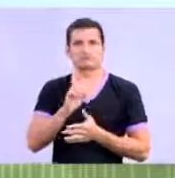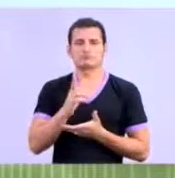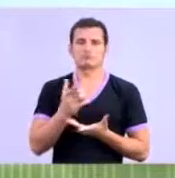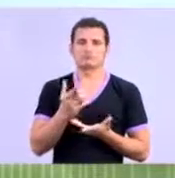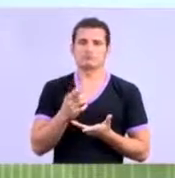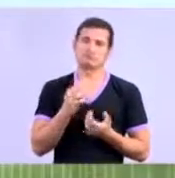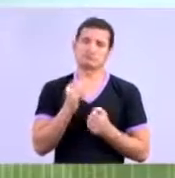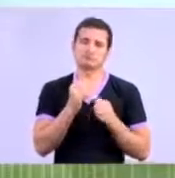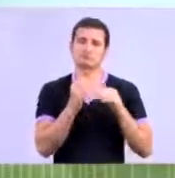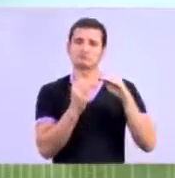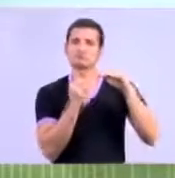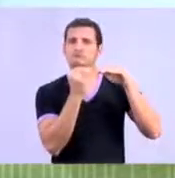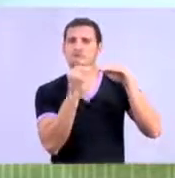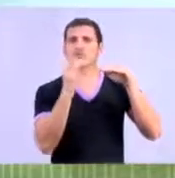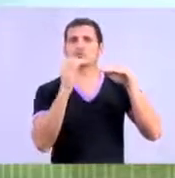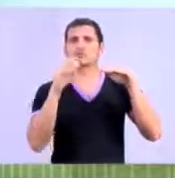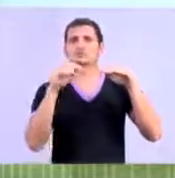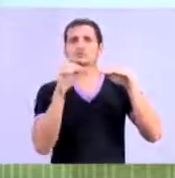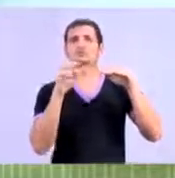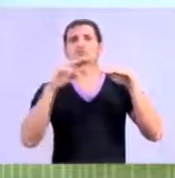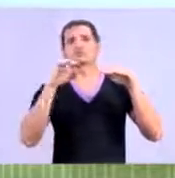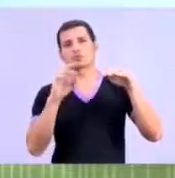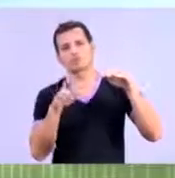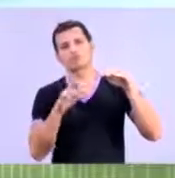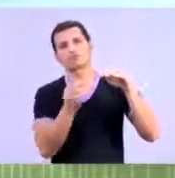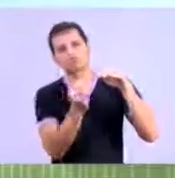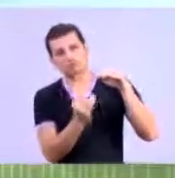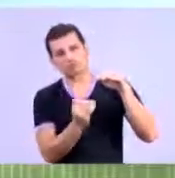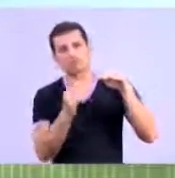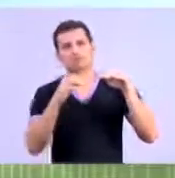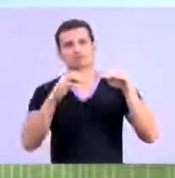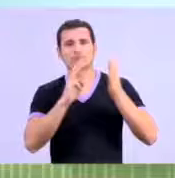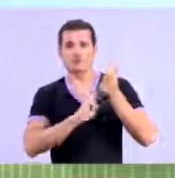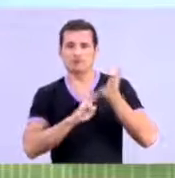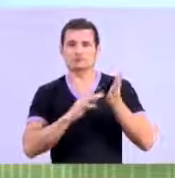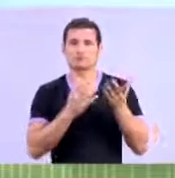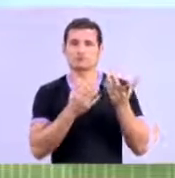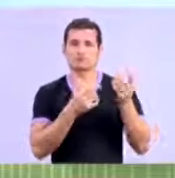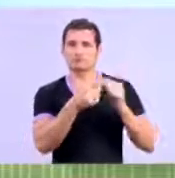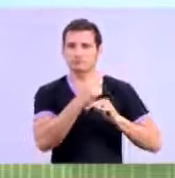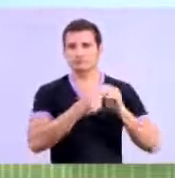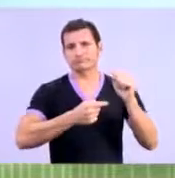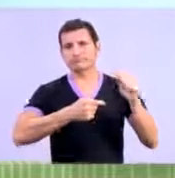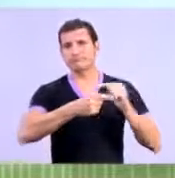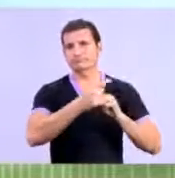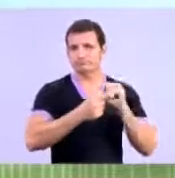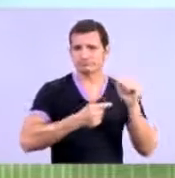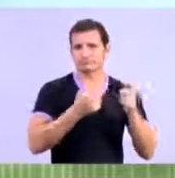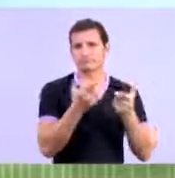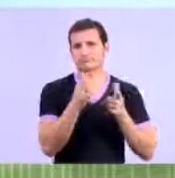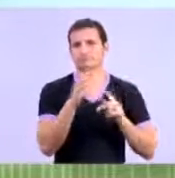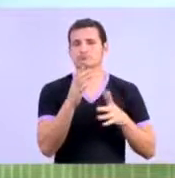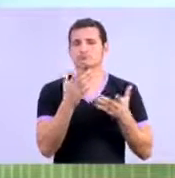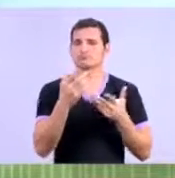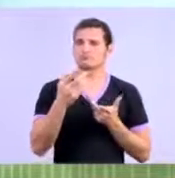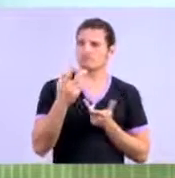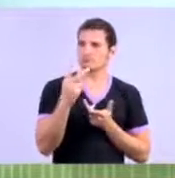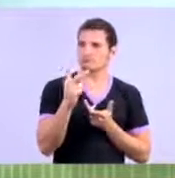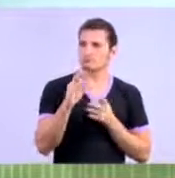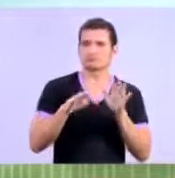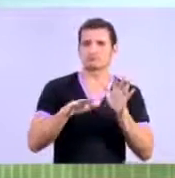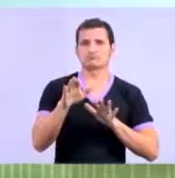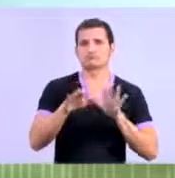o construtor lá em cima e os atributos lá embaixo. O método make, quer dizer, as ordens. A questão é que tudo faz parte da panela,